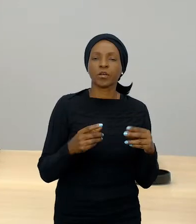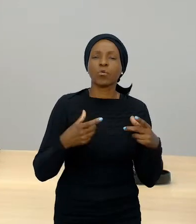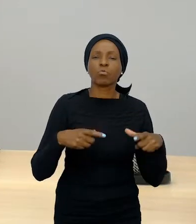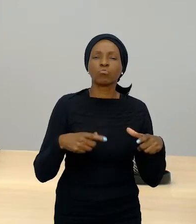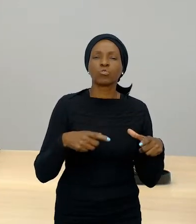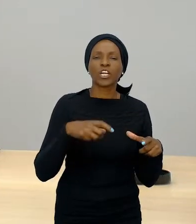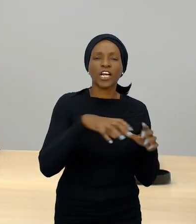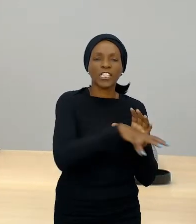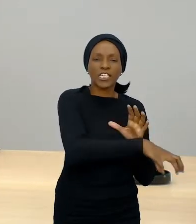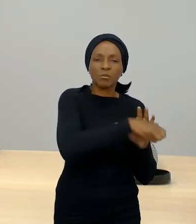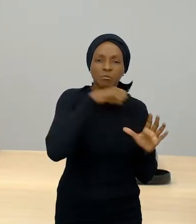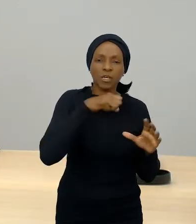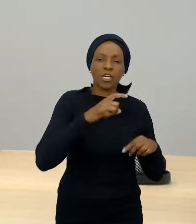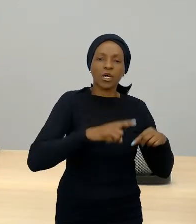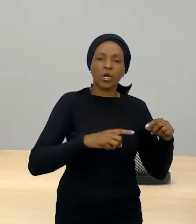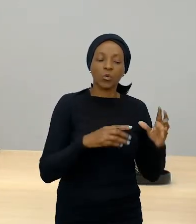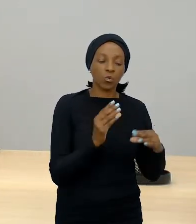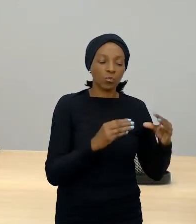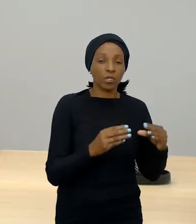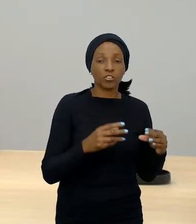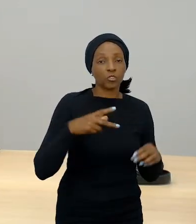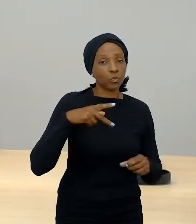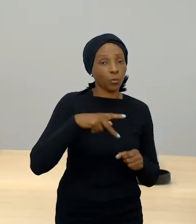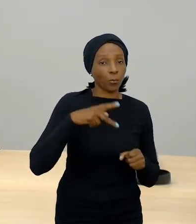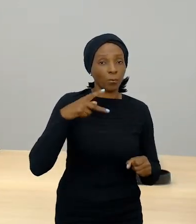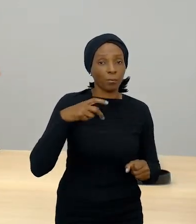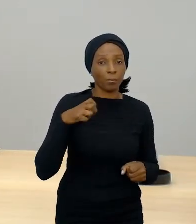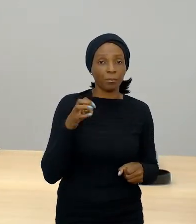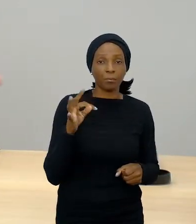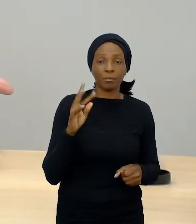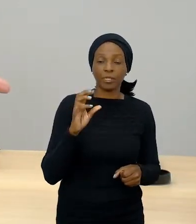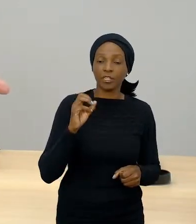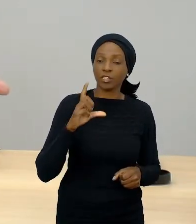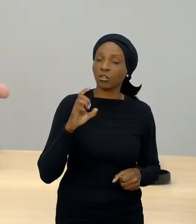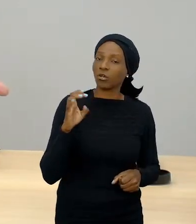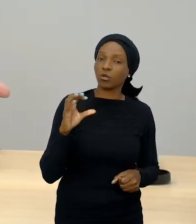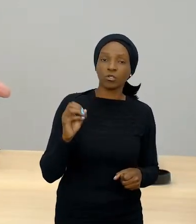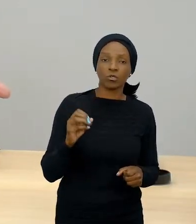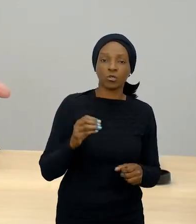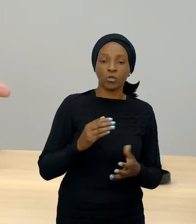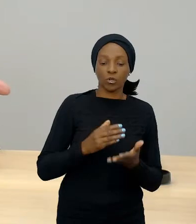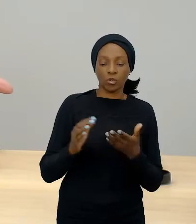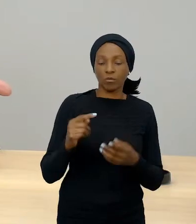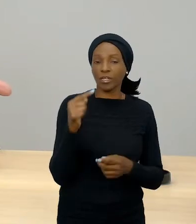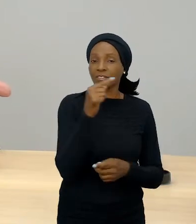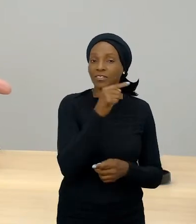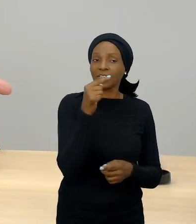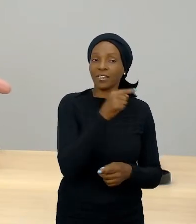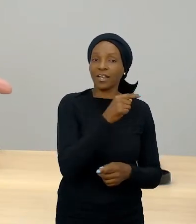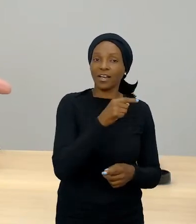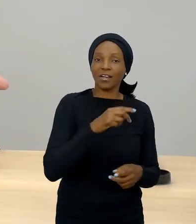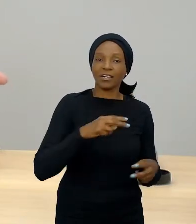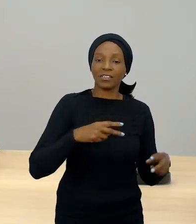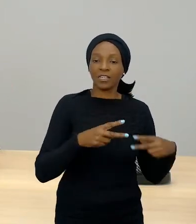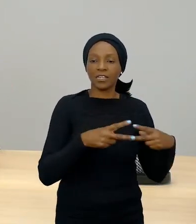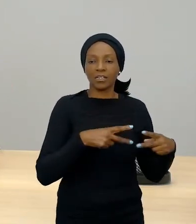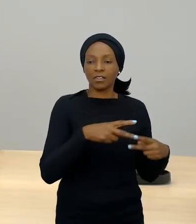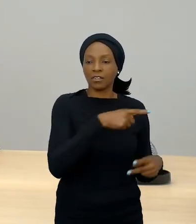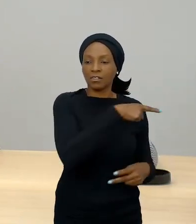extração desse plástico? É um derivado do petróleo. Né? Então, começa lá na plataforma de extração de petróleo,